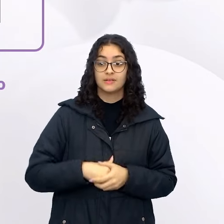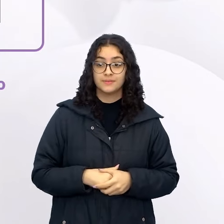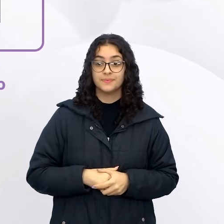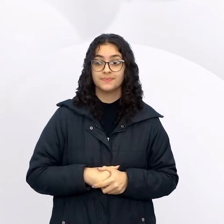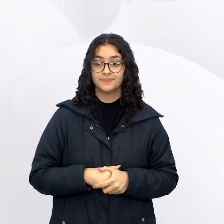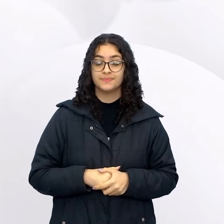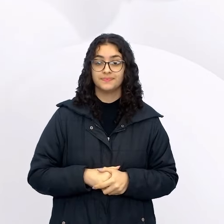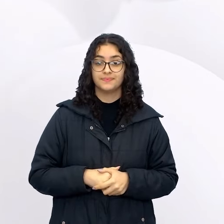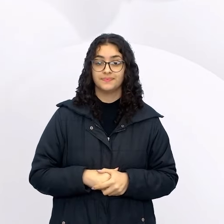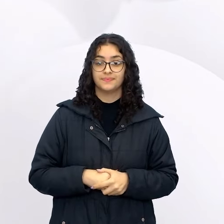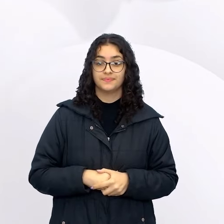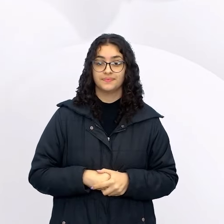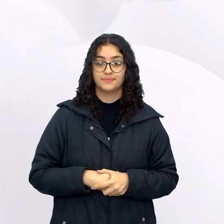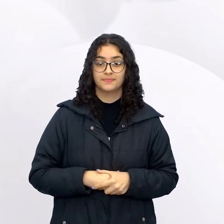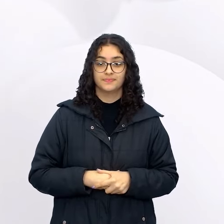aí.